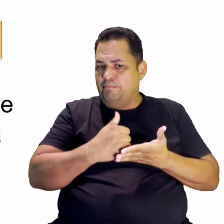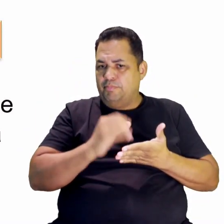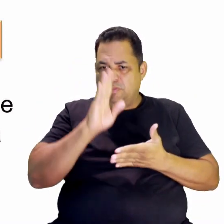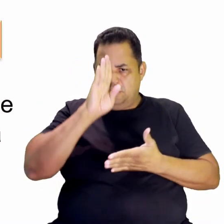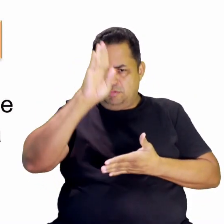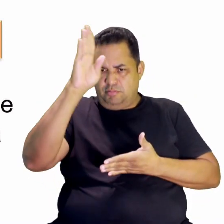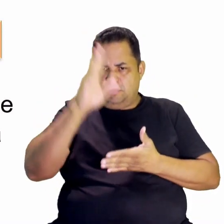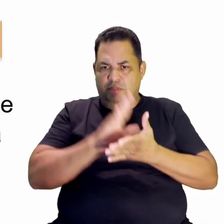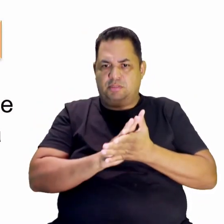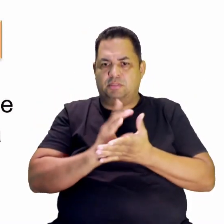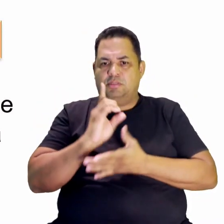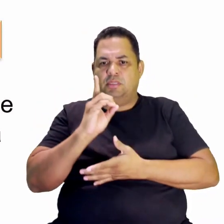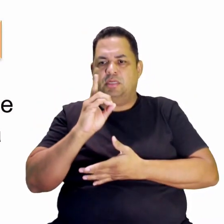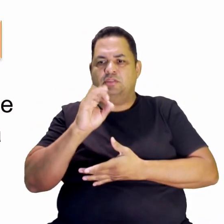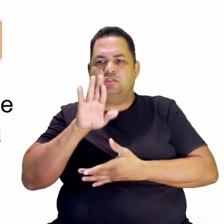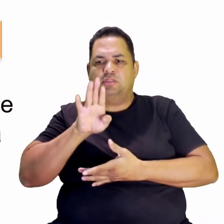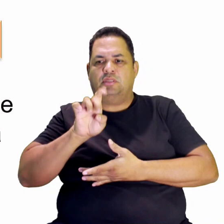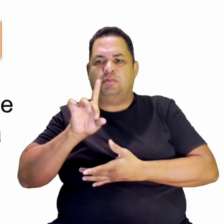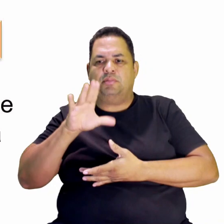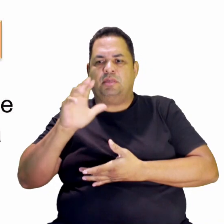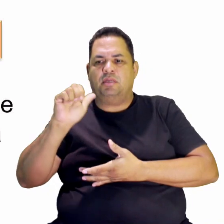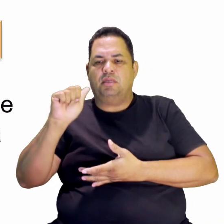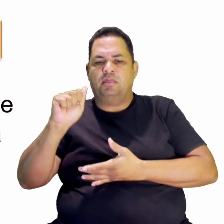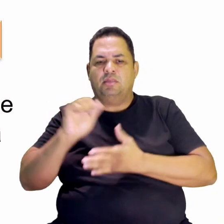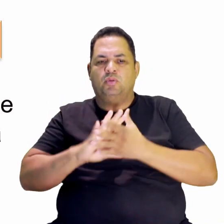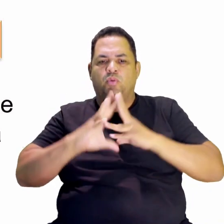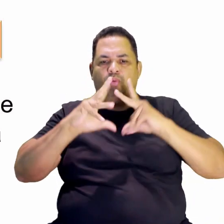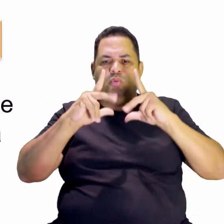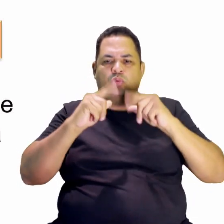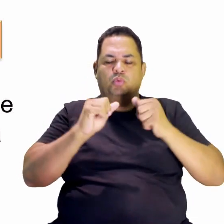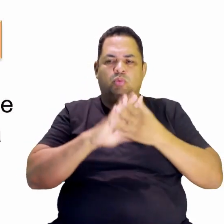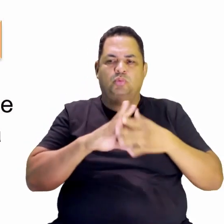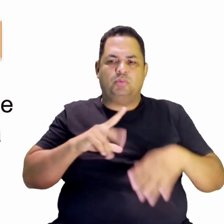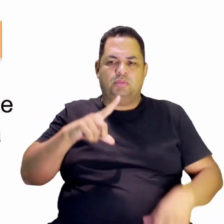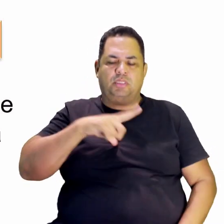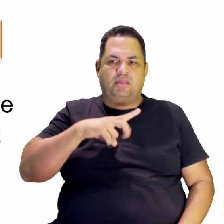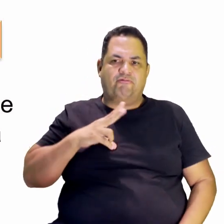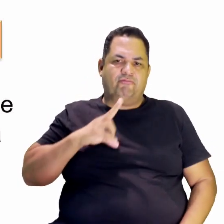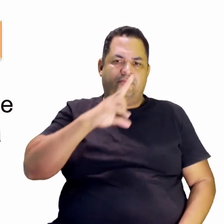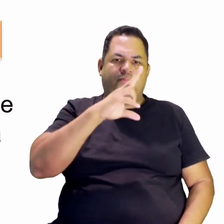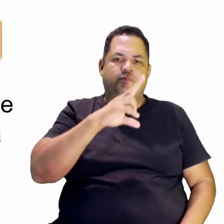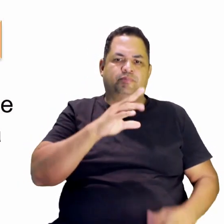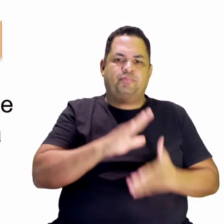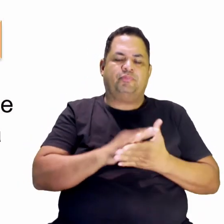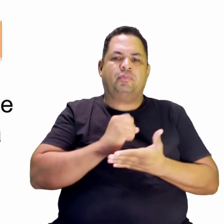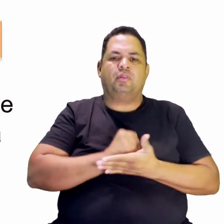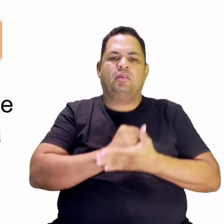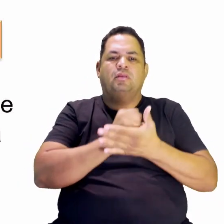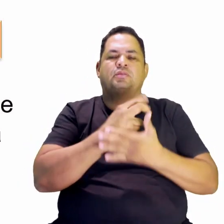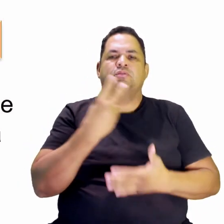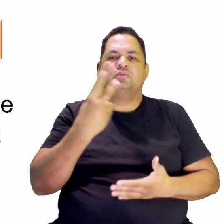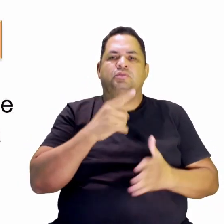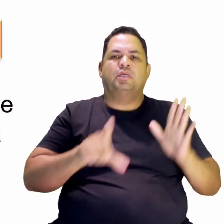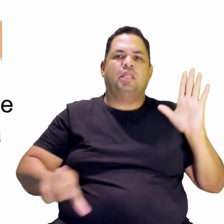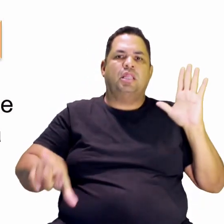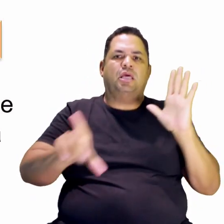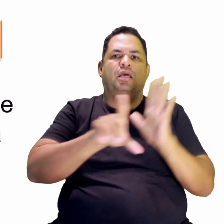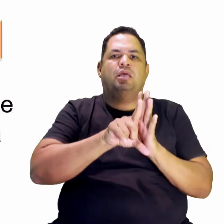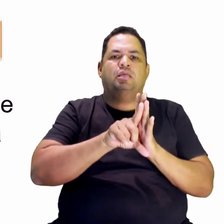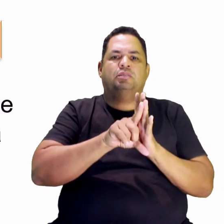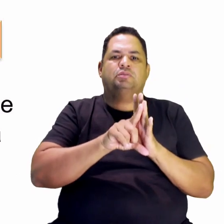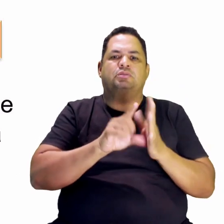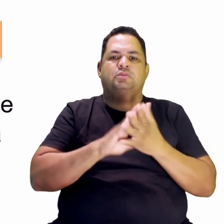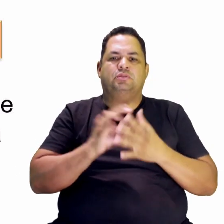a dinâmica em si. Todo movimento com força está baseado na segunda lei de Newton.